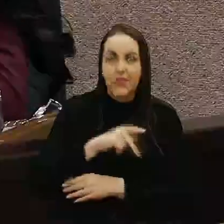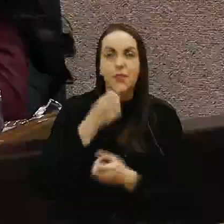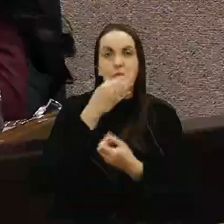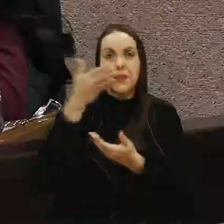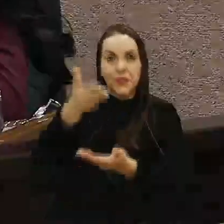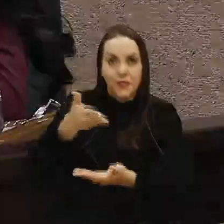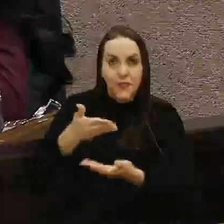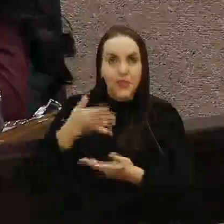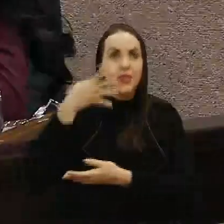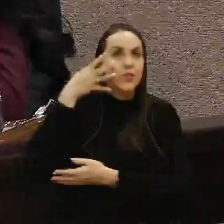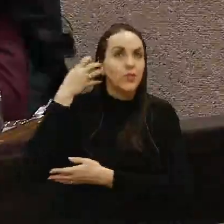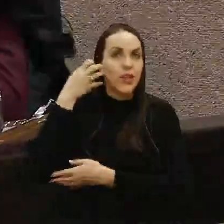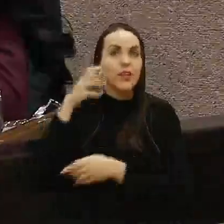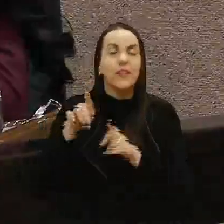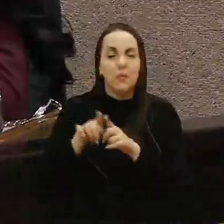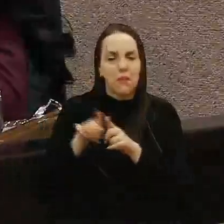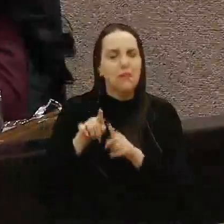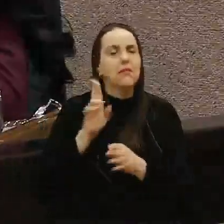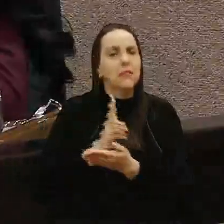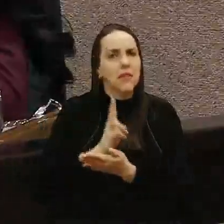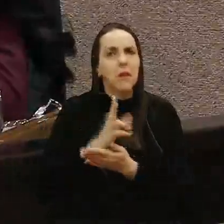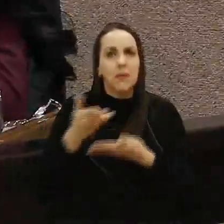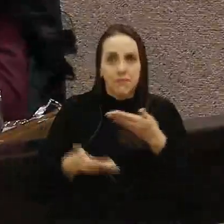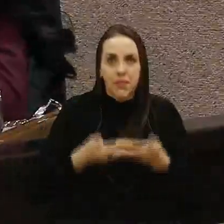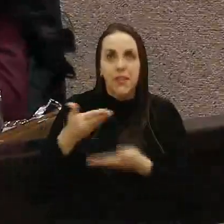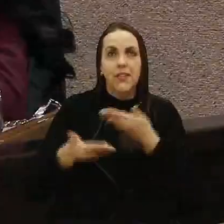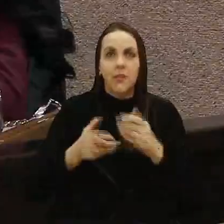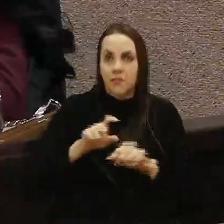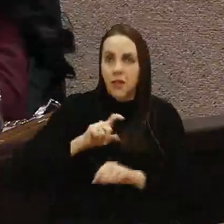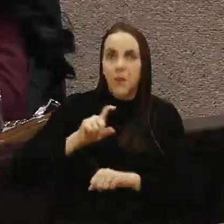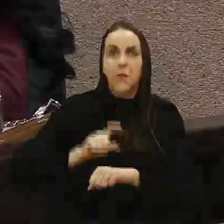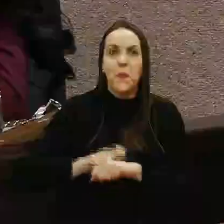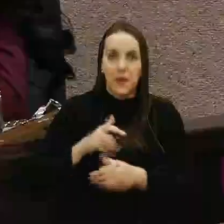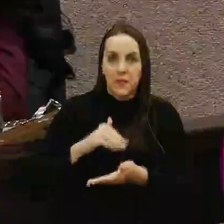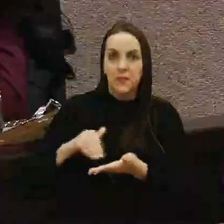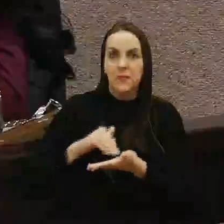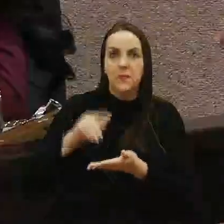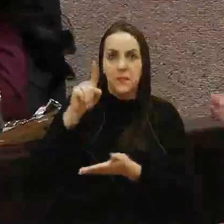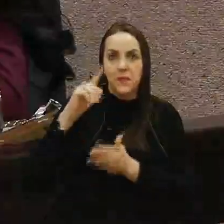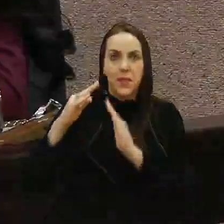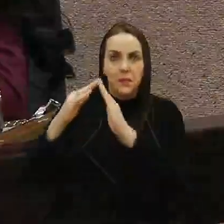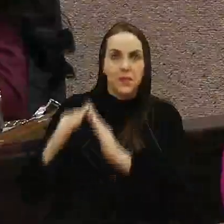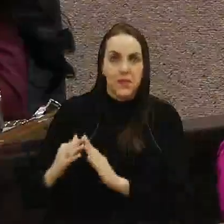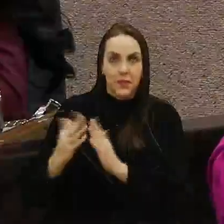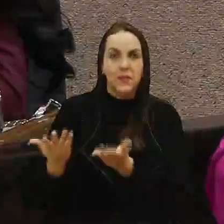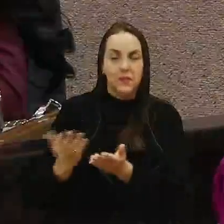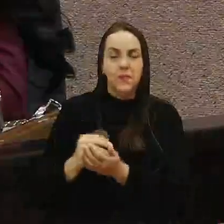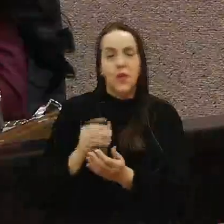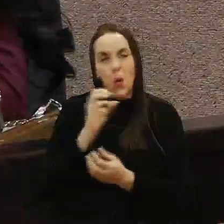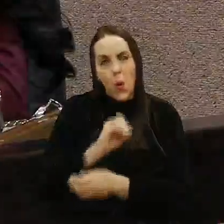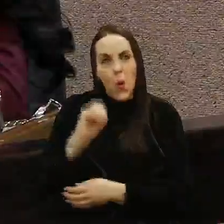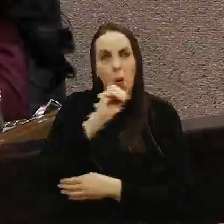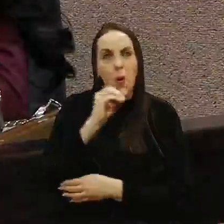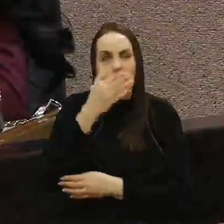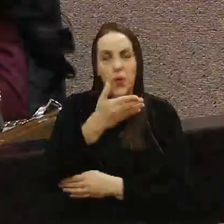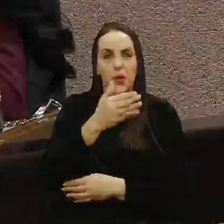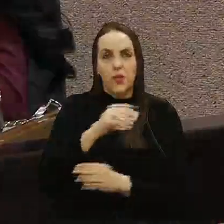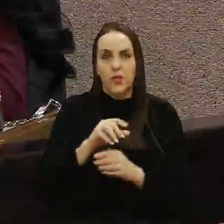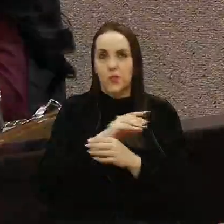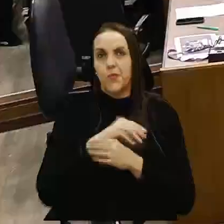ao Jack também, que sempre nos atendeu muito prontamente como secretário lá na habitação, e desejar um ótimo mandato. Era